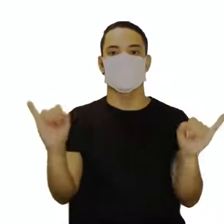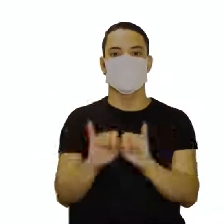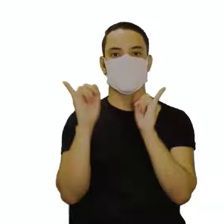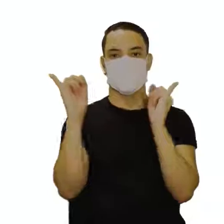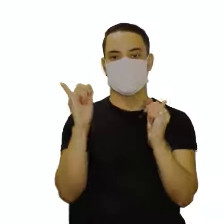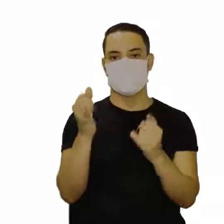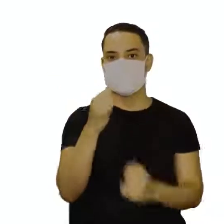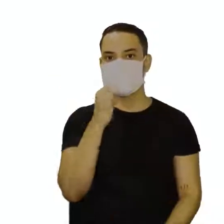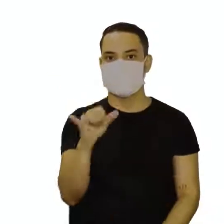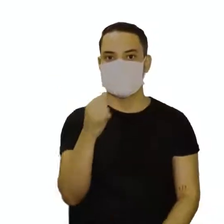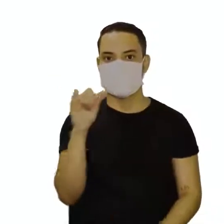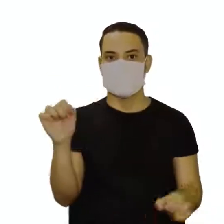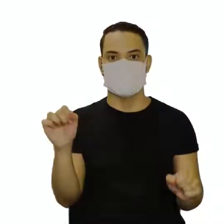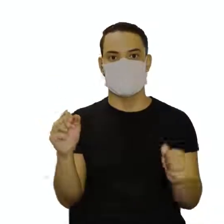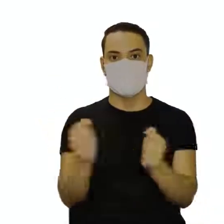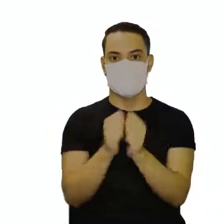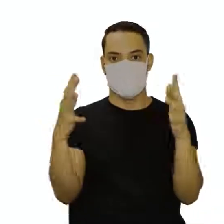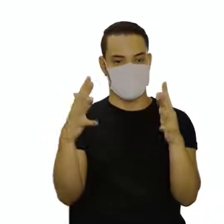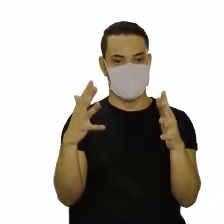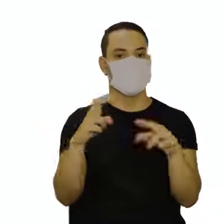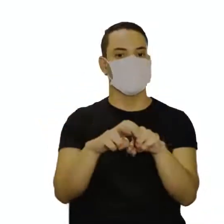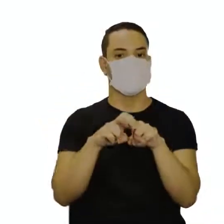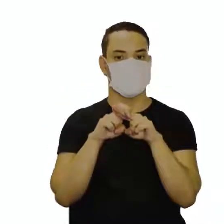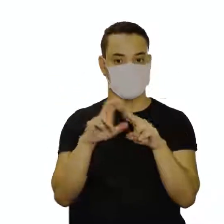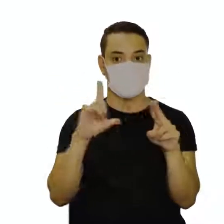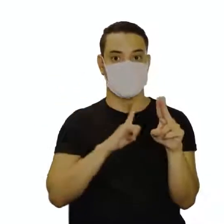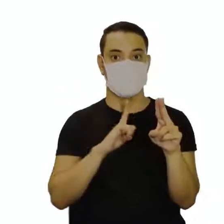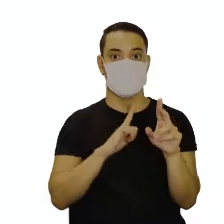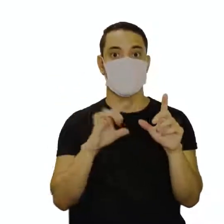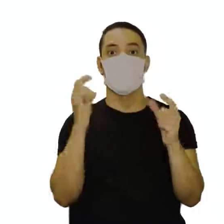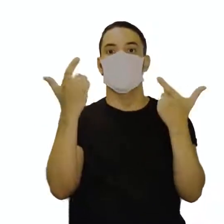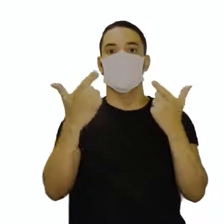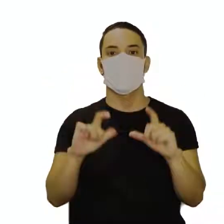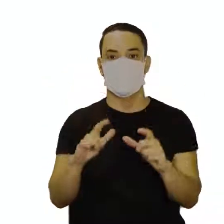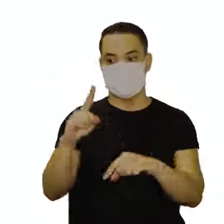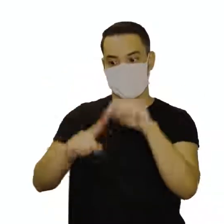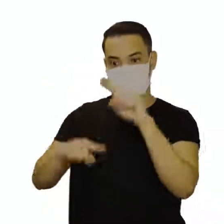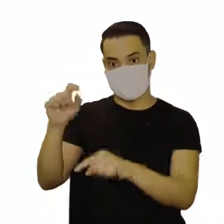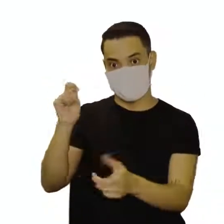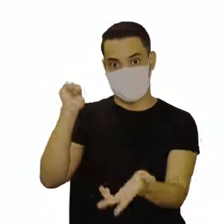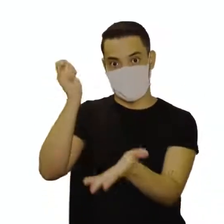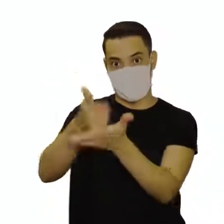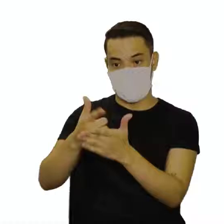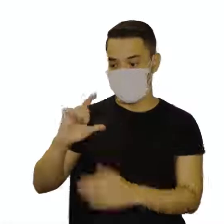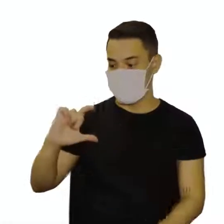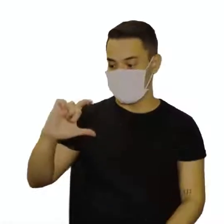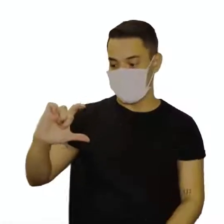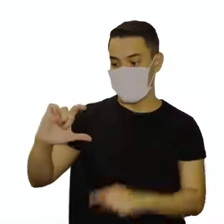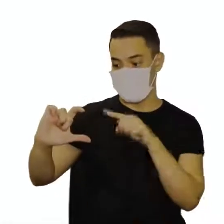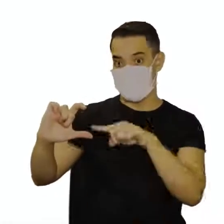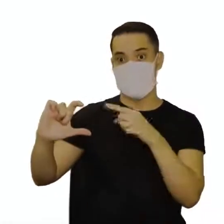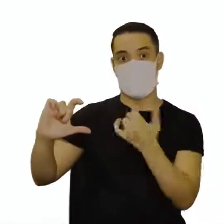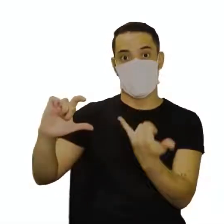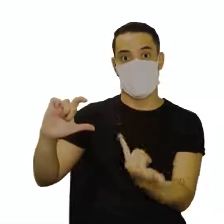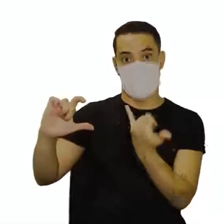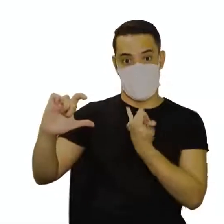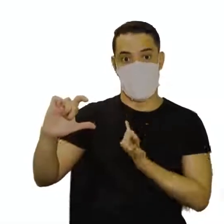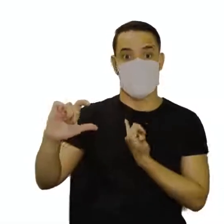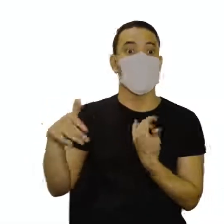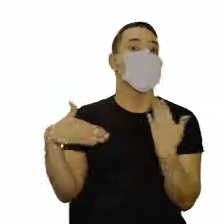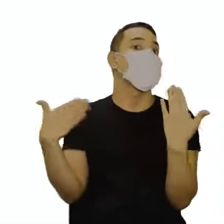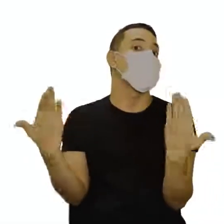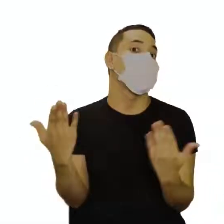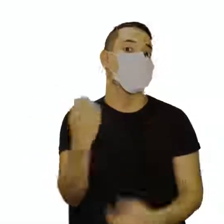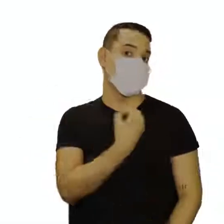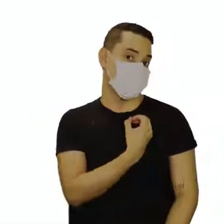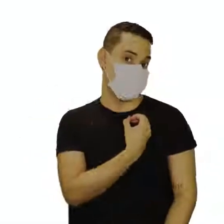seu equipamento. Geralmente constam em etiquetas coladas nos mesmos. O valor da tensão